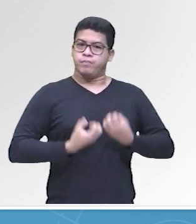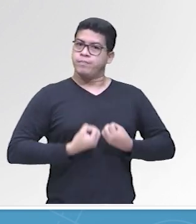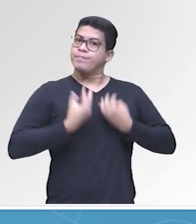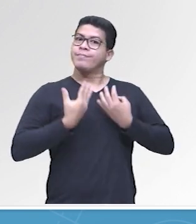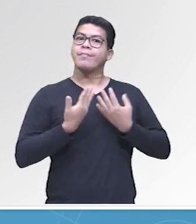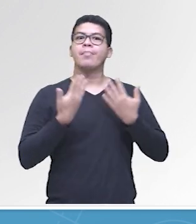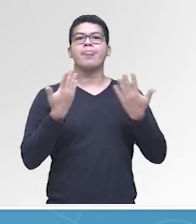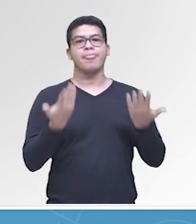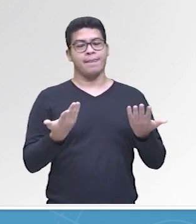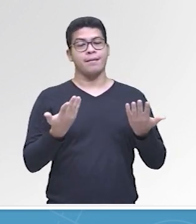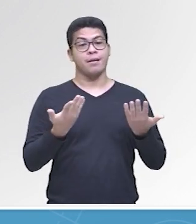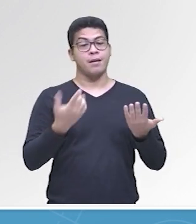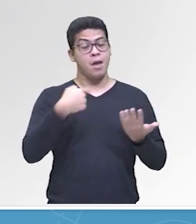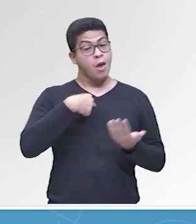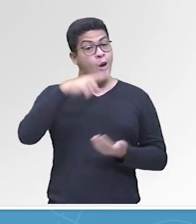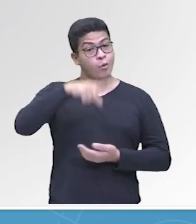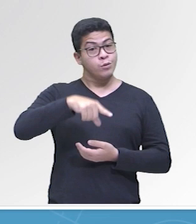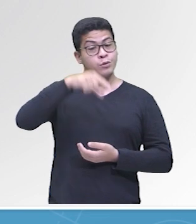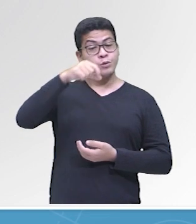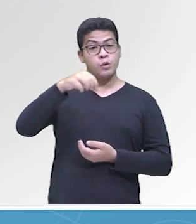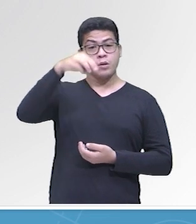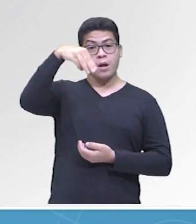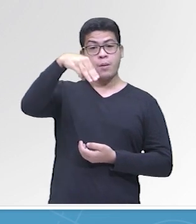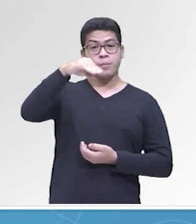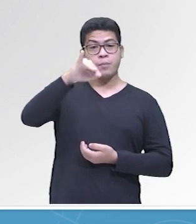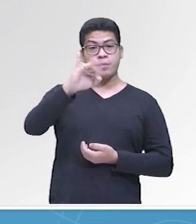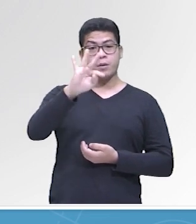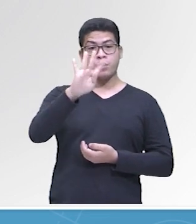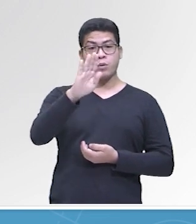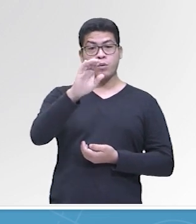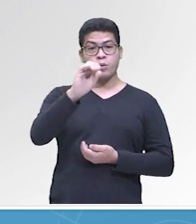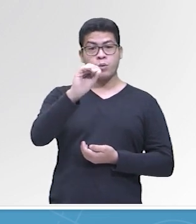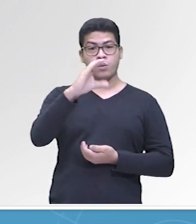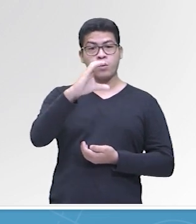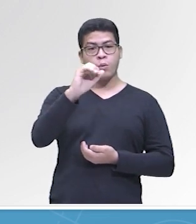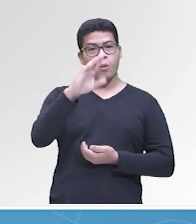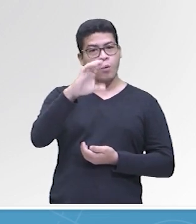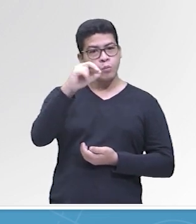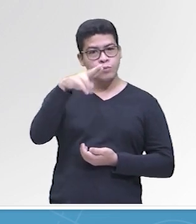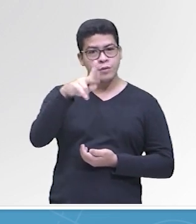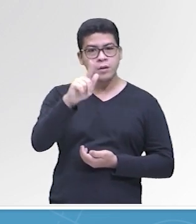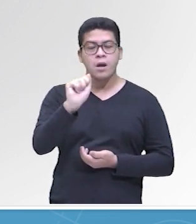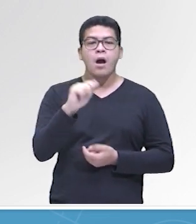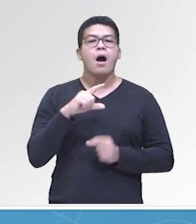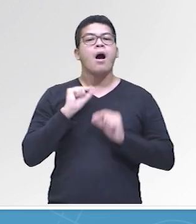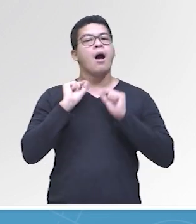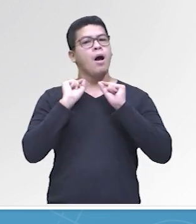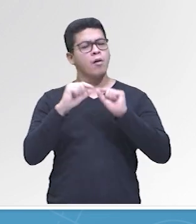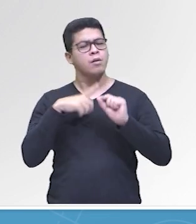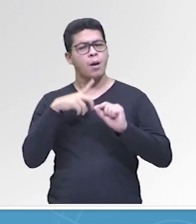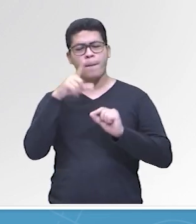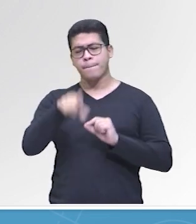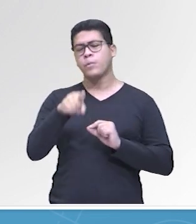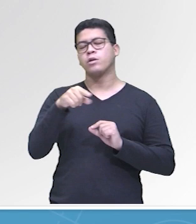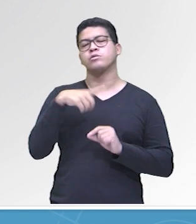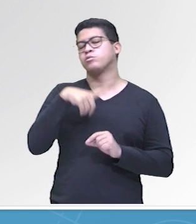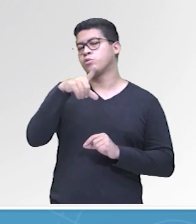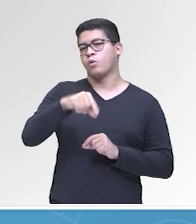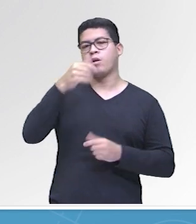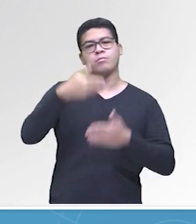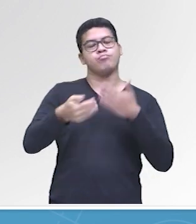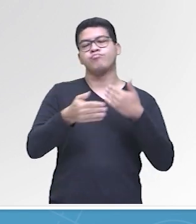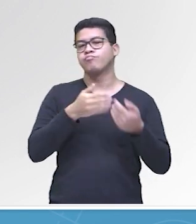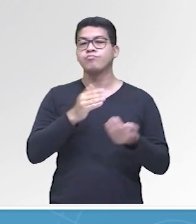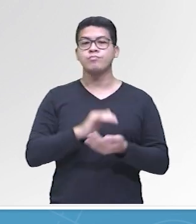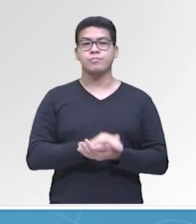escolhi mitocôndria, mas você pode escolher aí outra organela e colocar a sua função. Vamos para a